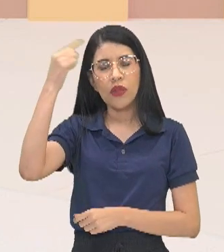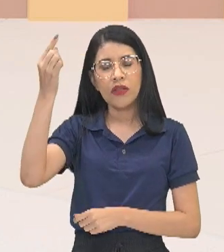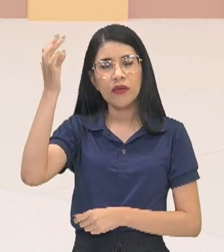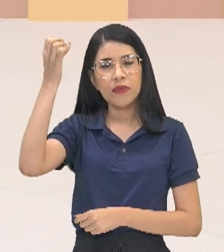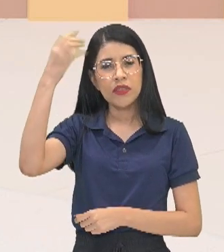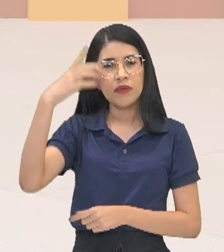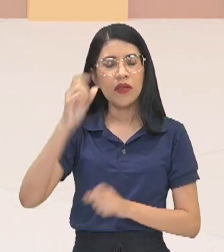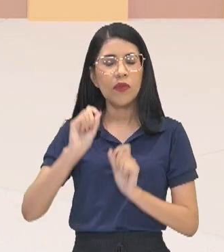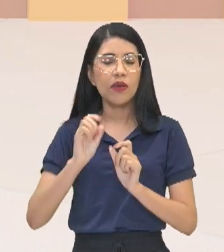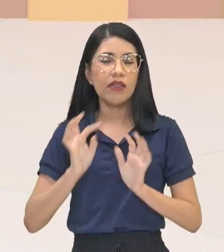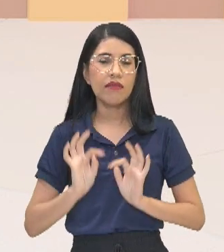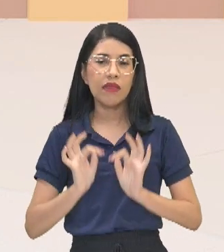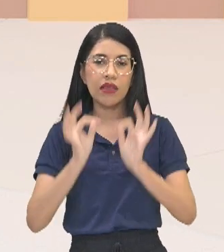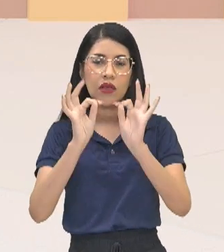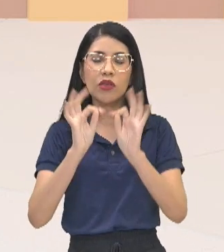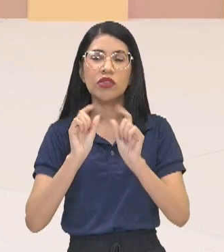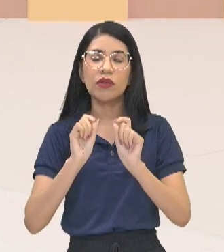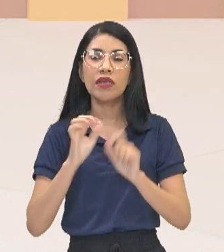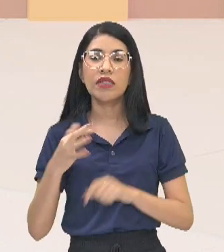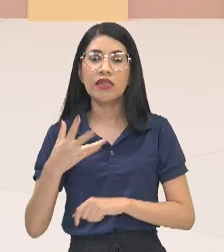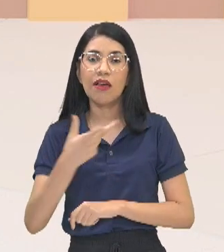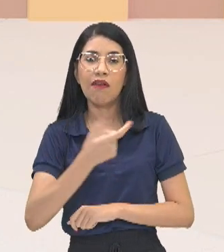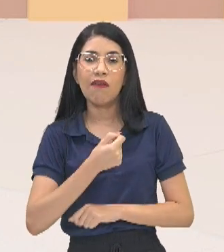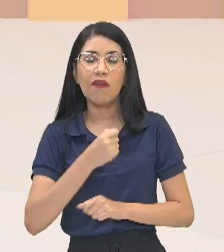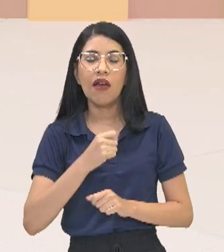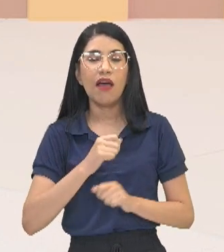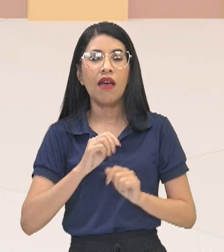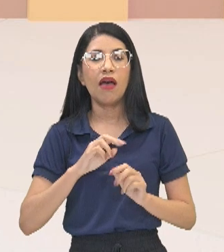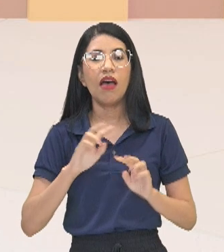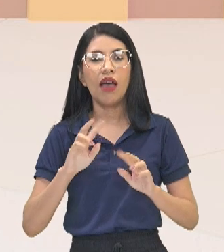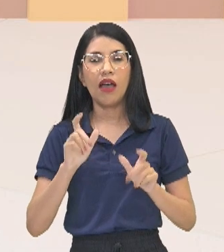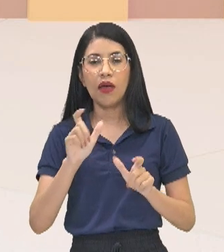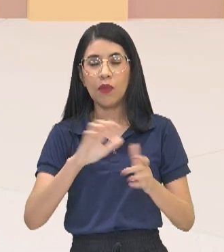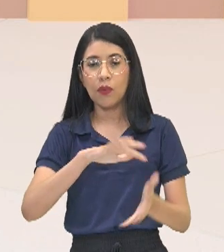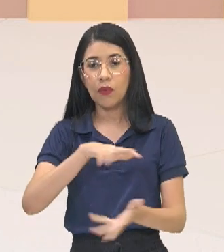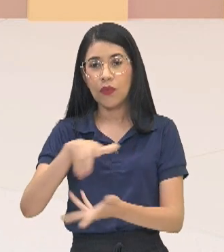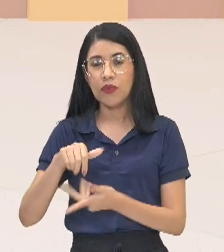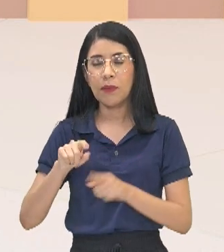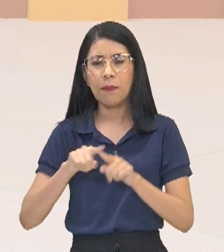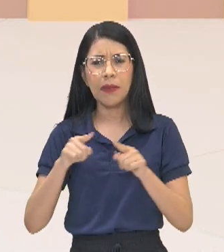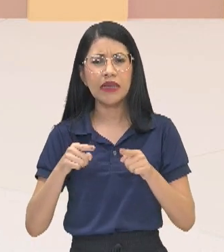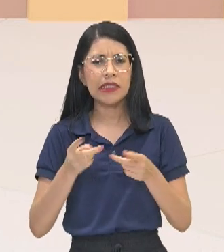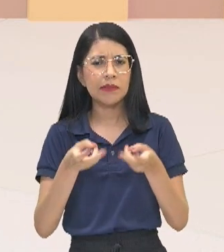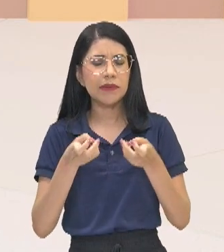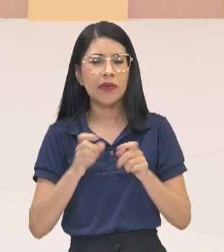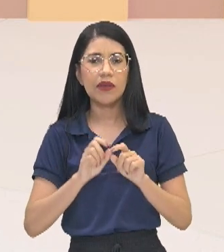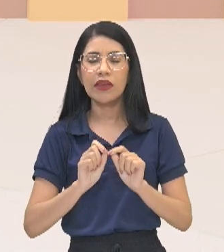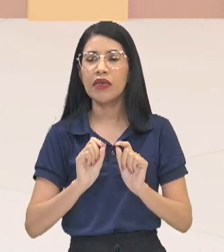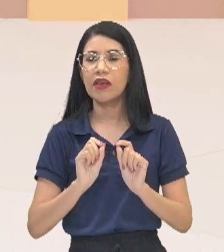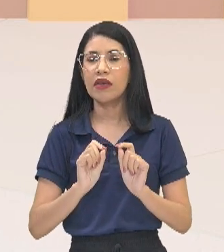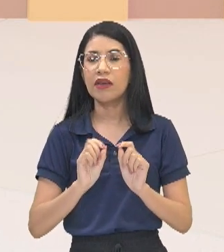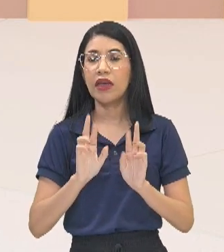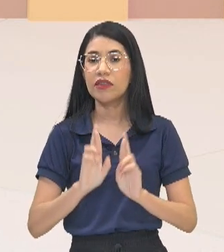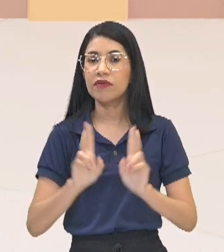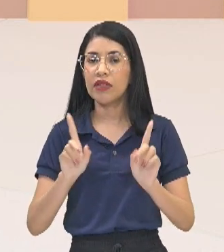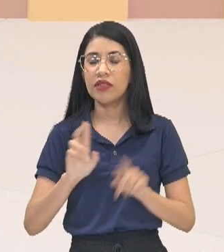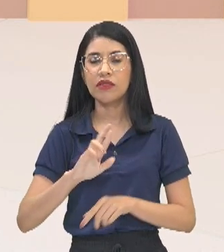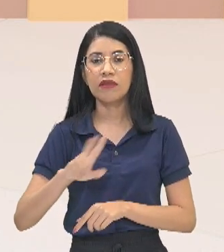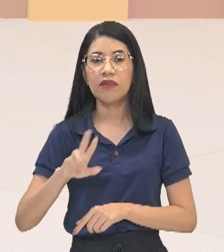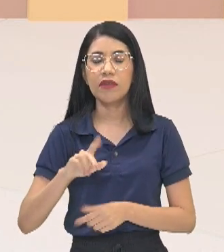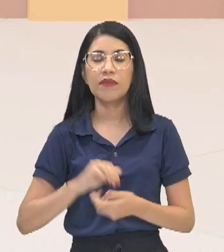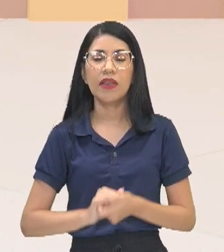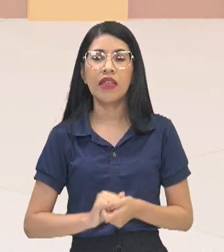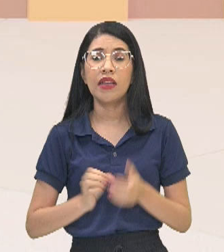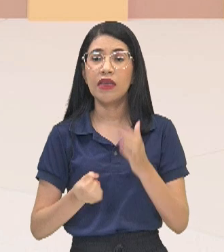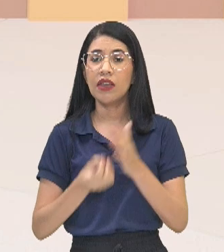tecnologia, tudo isso aí ia salvar a humanidade. Mas, na verdade, eles perceberam que não, né? Criou muito, foi